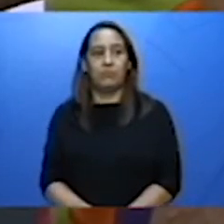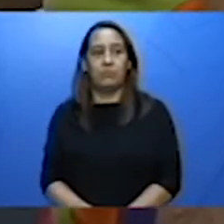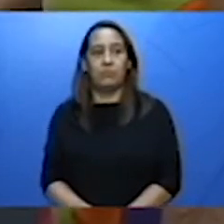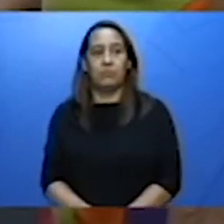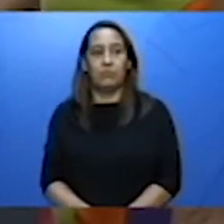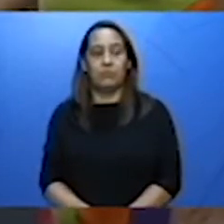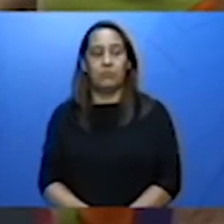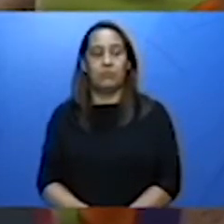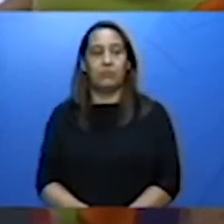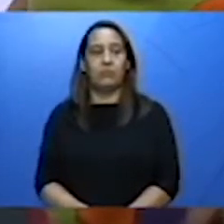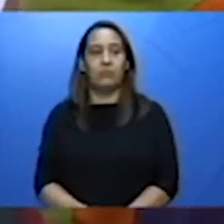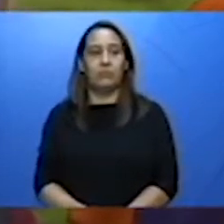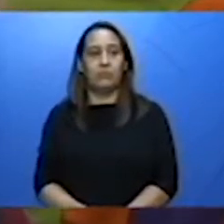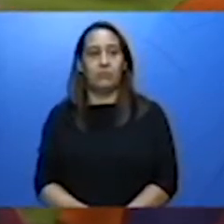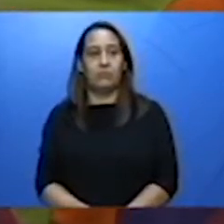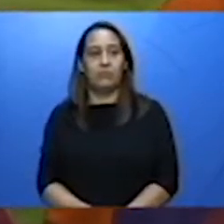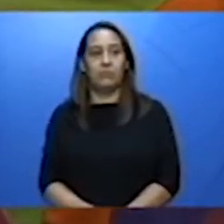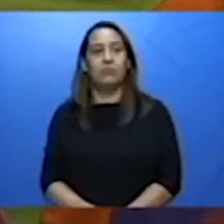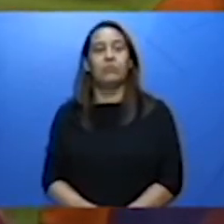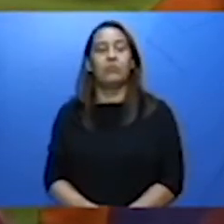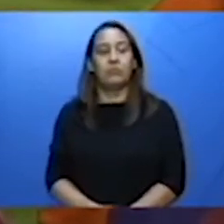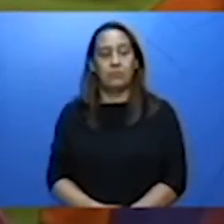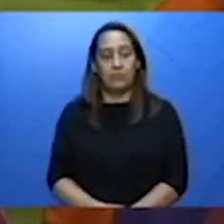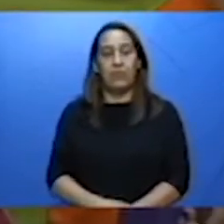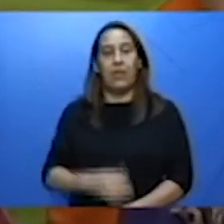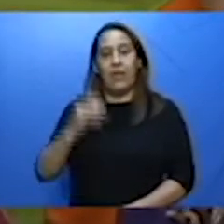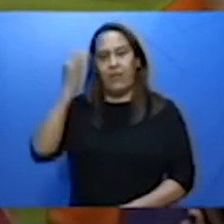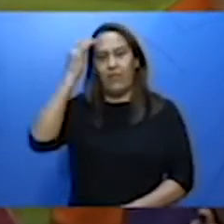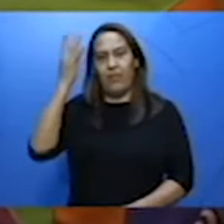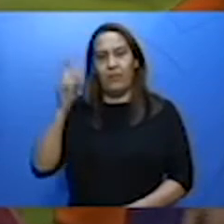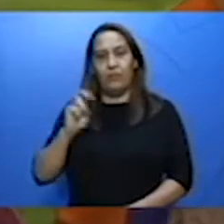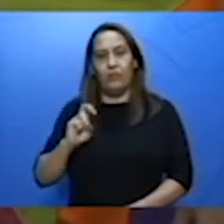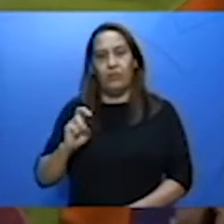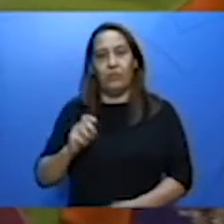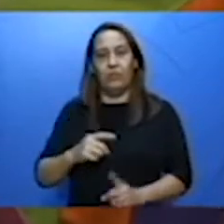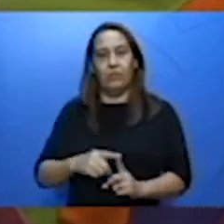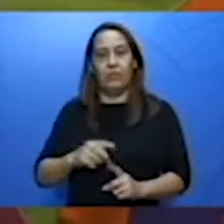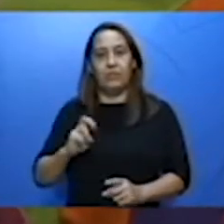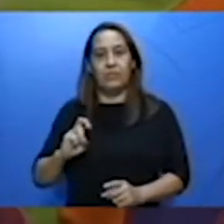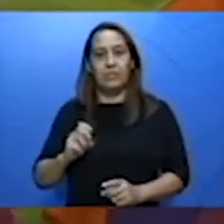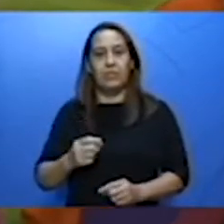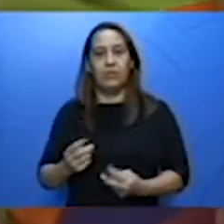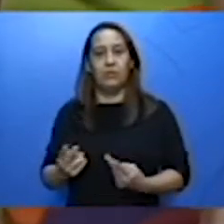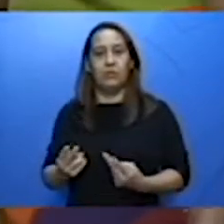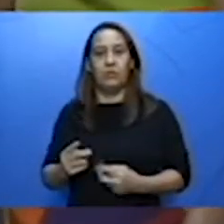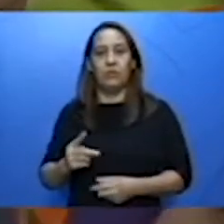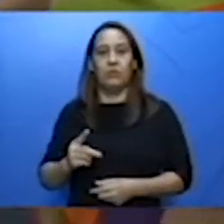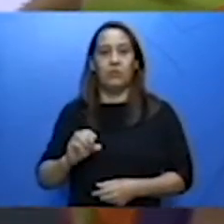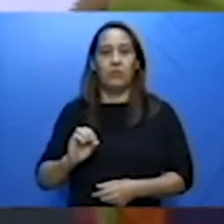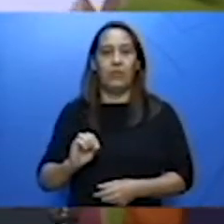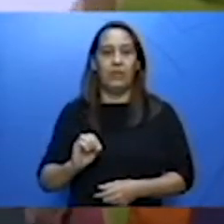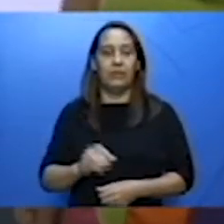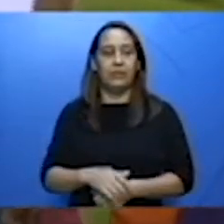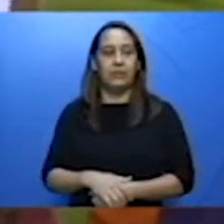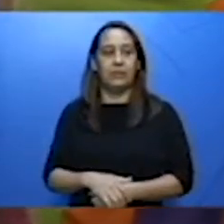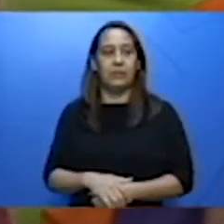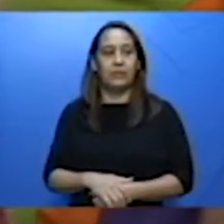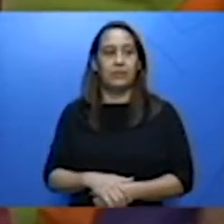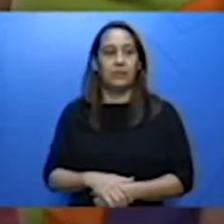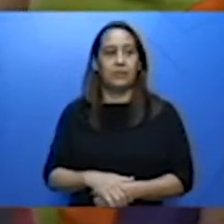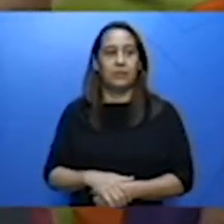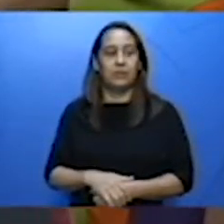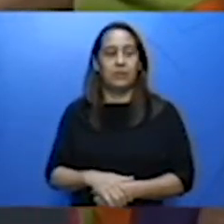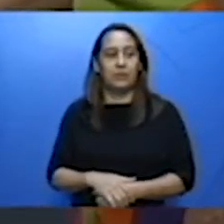pela unidade. 5 mais 5 é fácil, né, gente? Todo mundo sabe. Quanto que é 5 mais 5? 10.